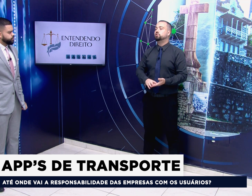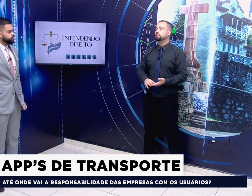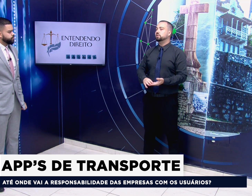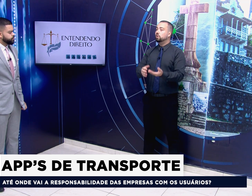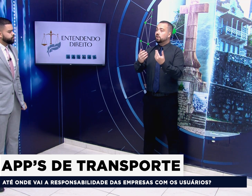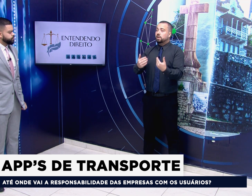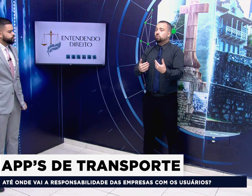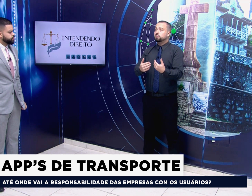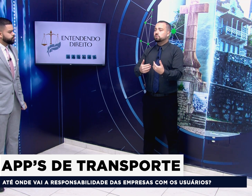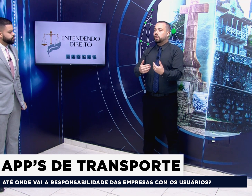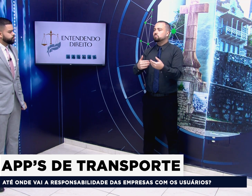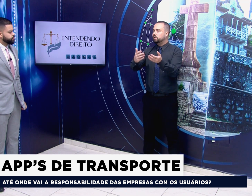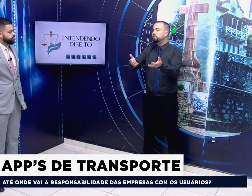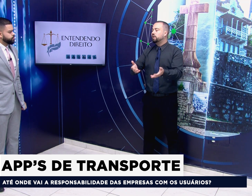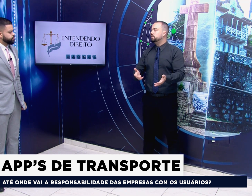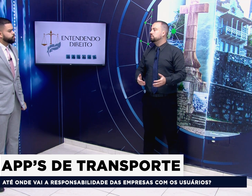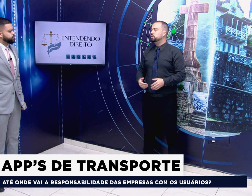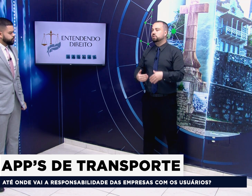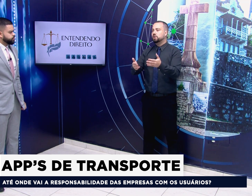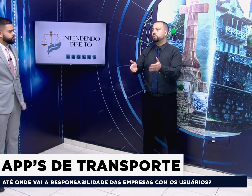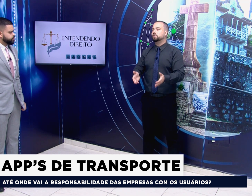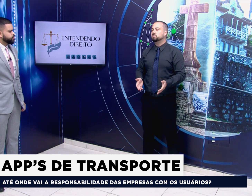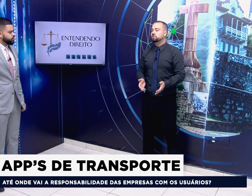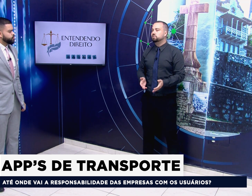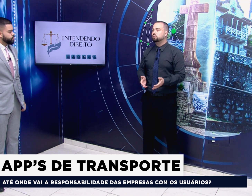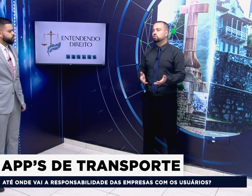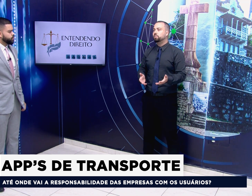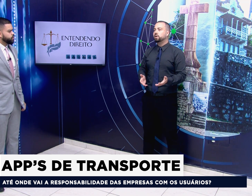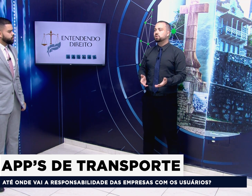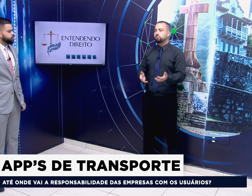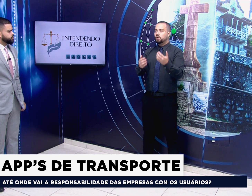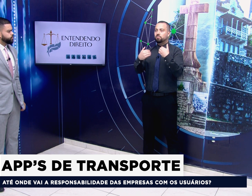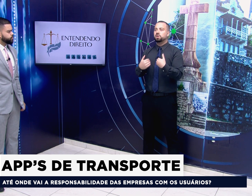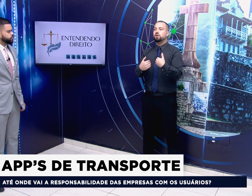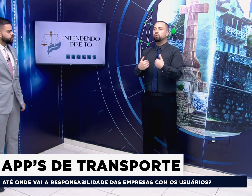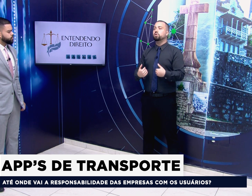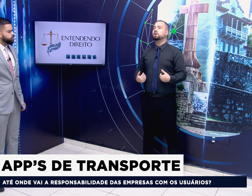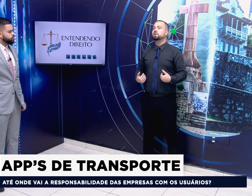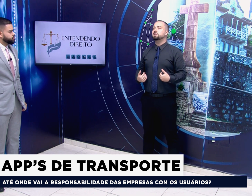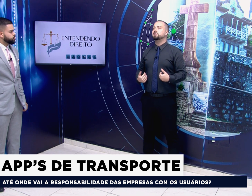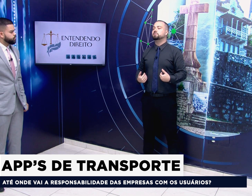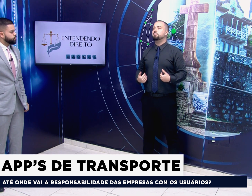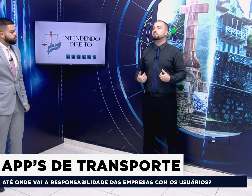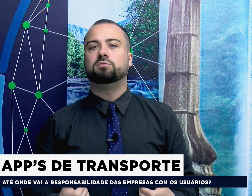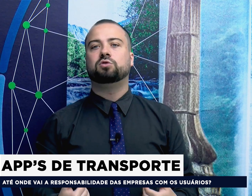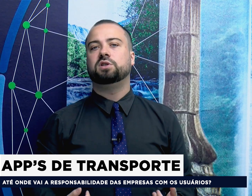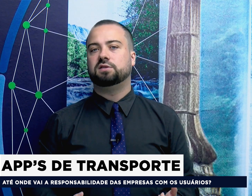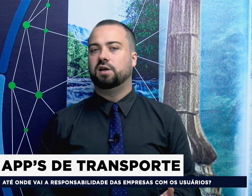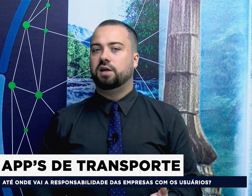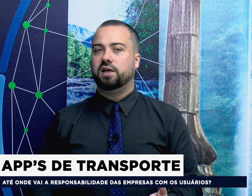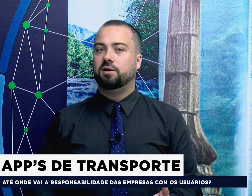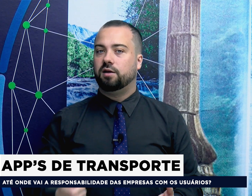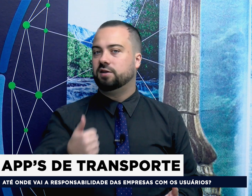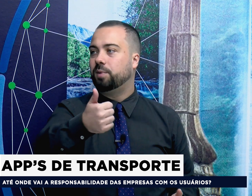você está utilizando. E aí, com isso, traz uma ineficácia mediante a prestação de serviço do aplicativo. Porque a única maneira dele saber se o